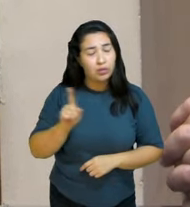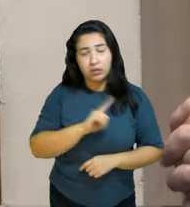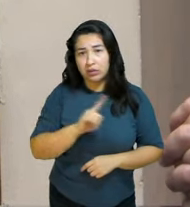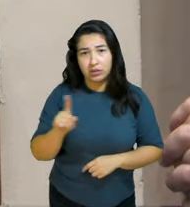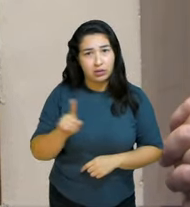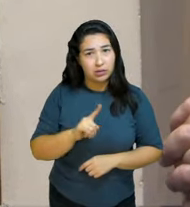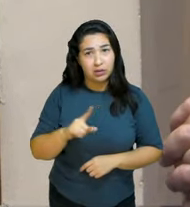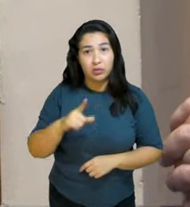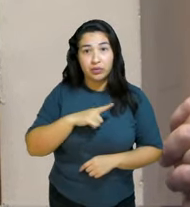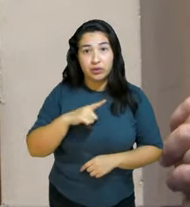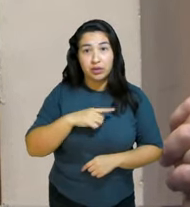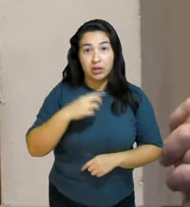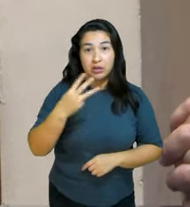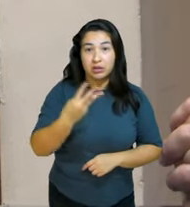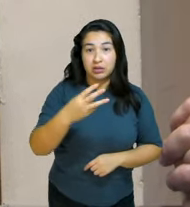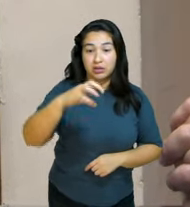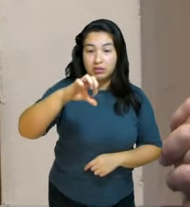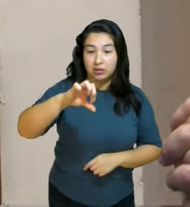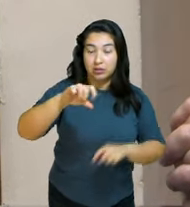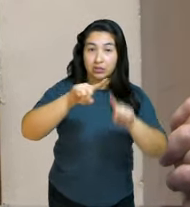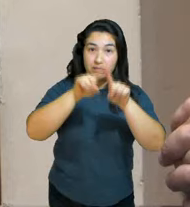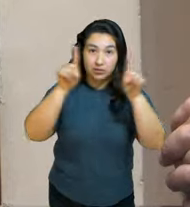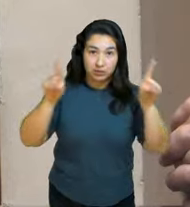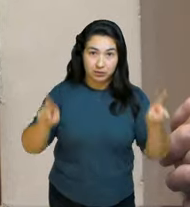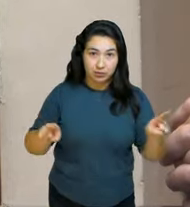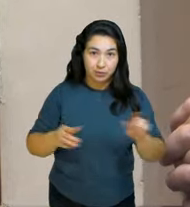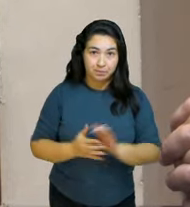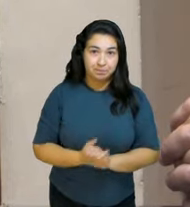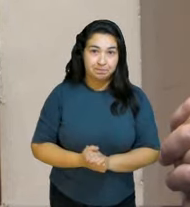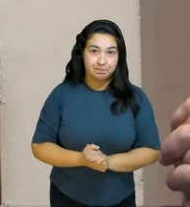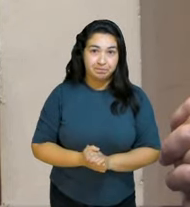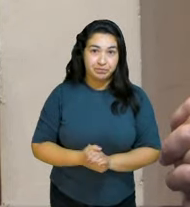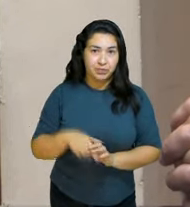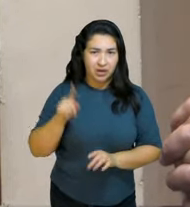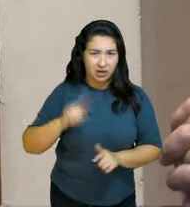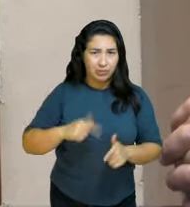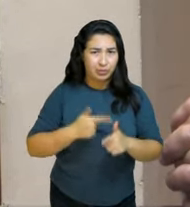de 39 servidores lá. O problema não foi servidor.